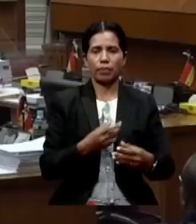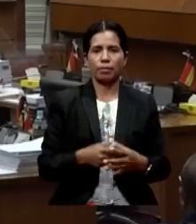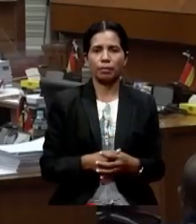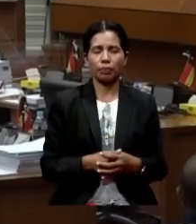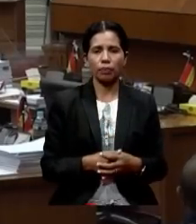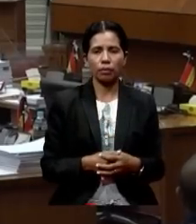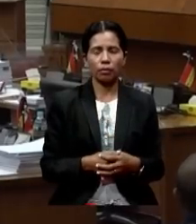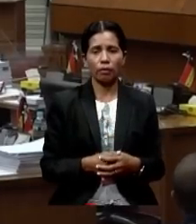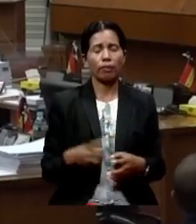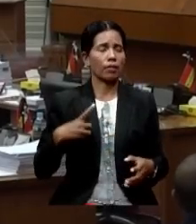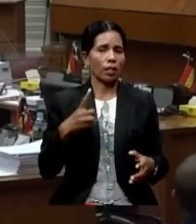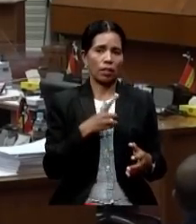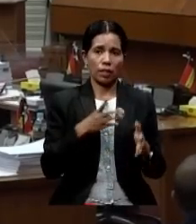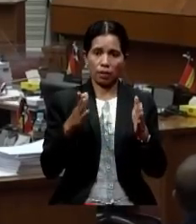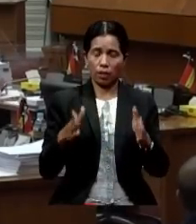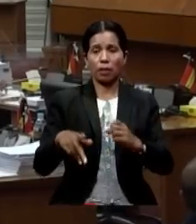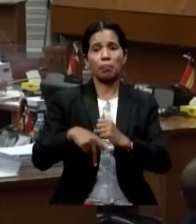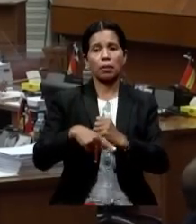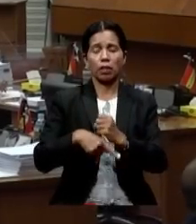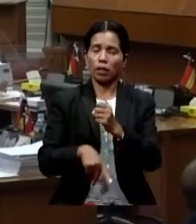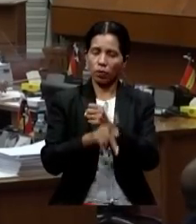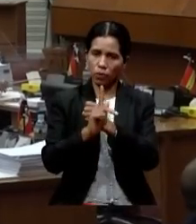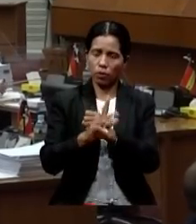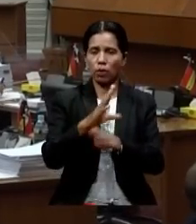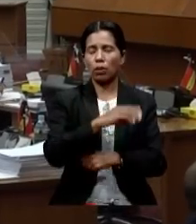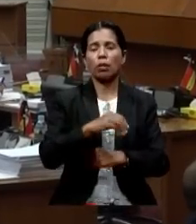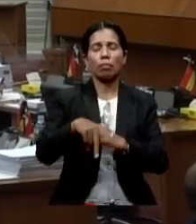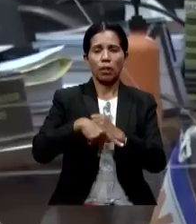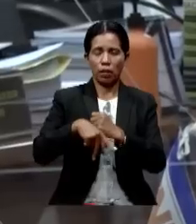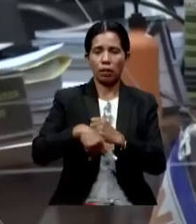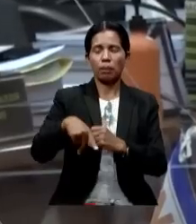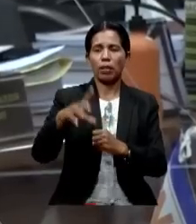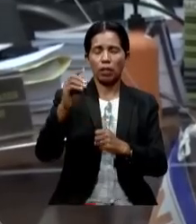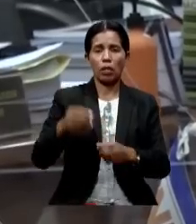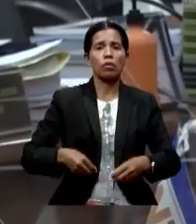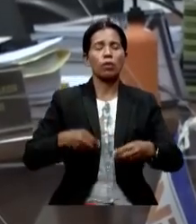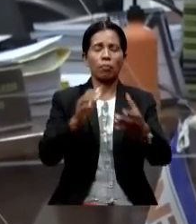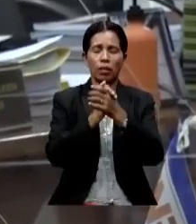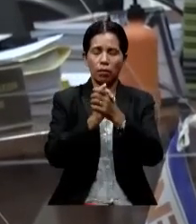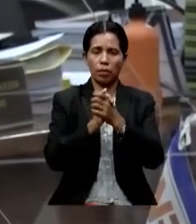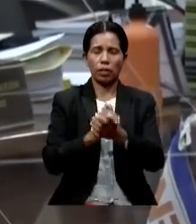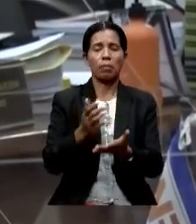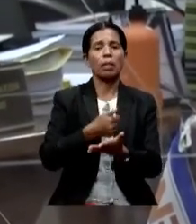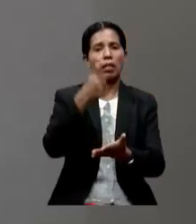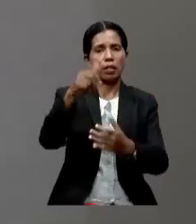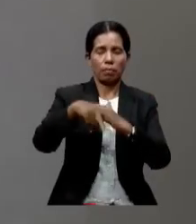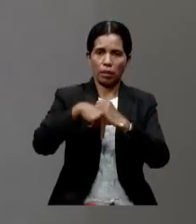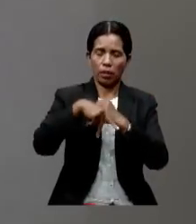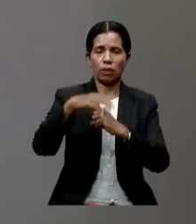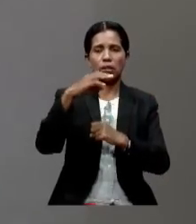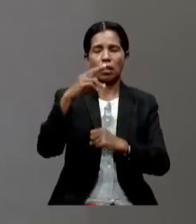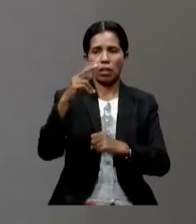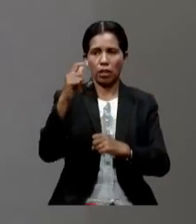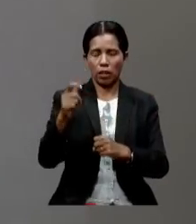Além de Nenê, deputado Bancada Conto no Partido Democrático, Mós, congratula vitória a partir do CNRT. Em nome